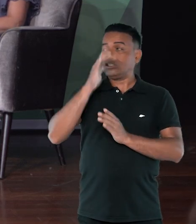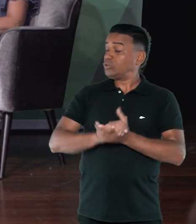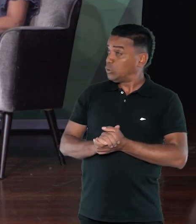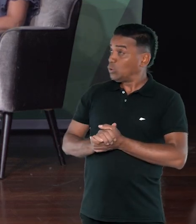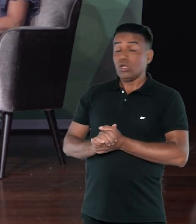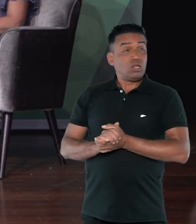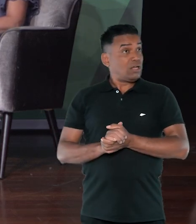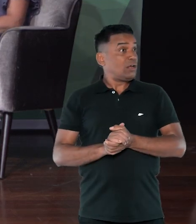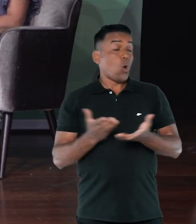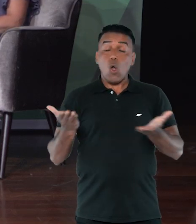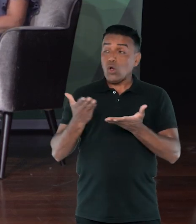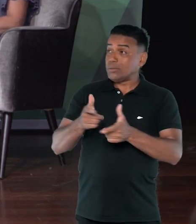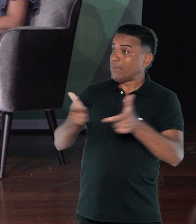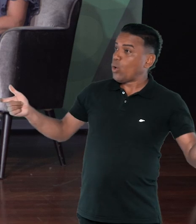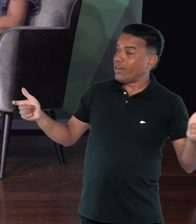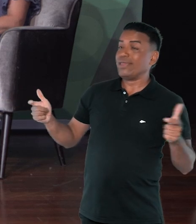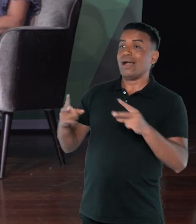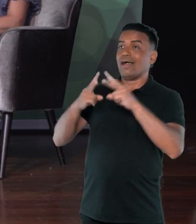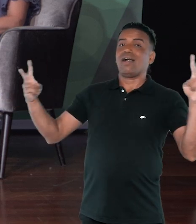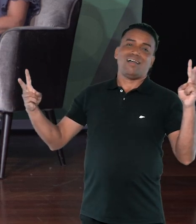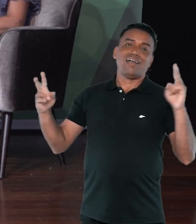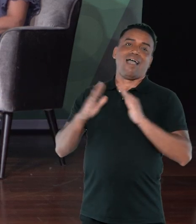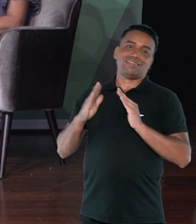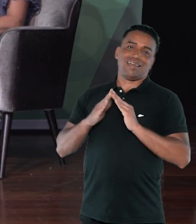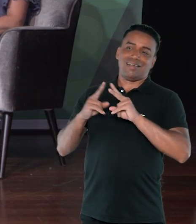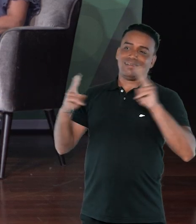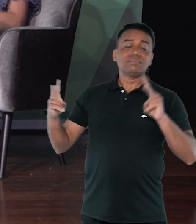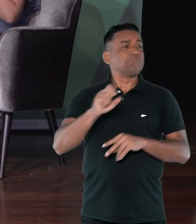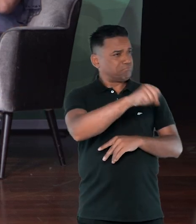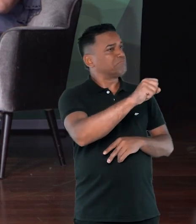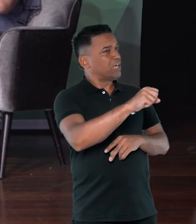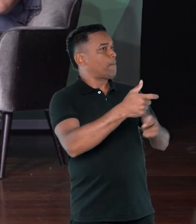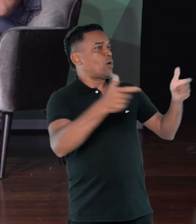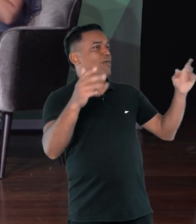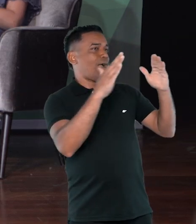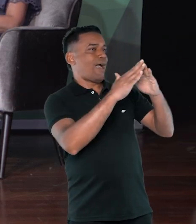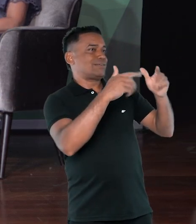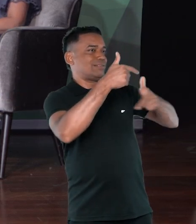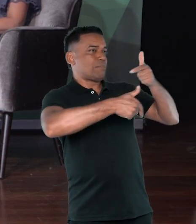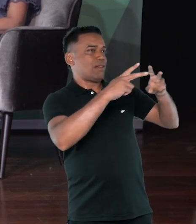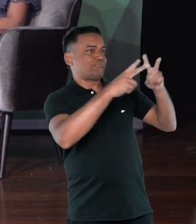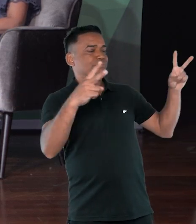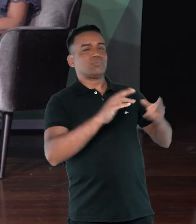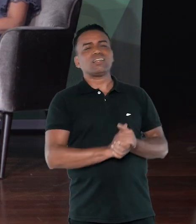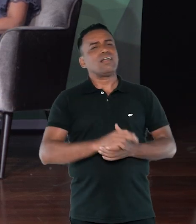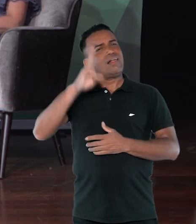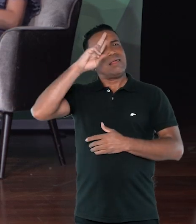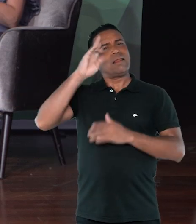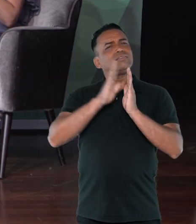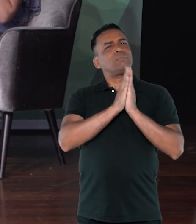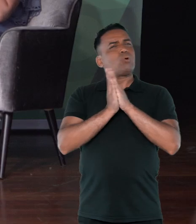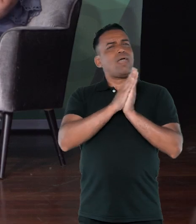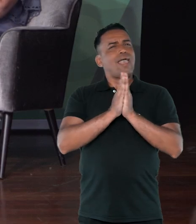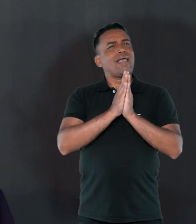maioria está em home office. A maioria está em home office, exatamente. Eu lembro que a Estrela tinha lançado uma boneca, Menina Flor,